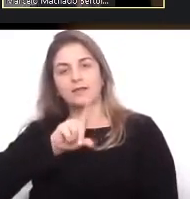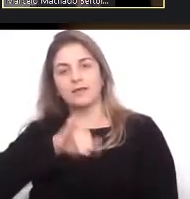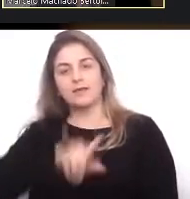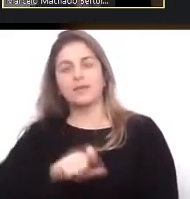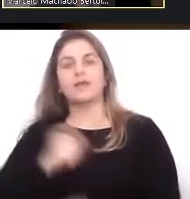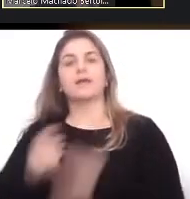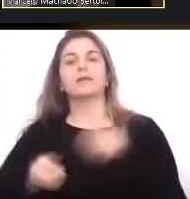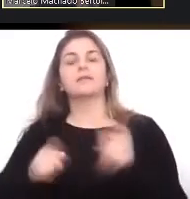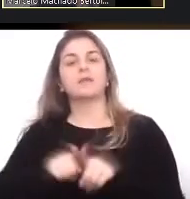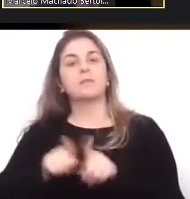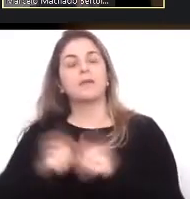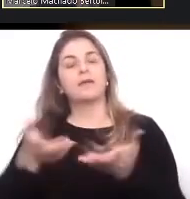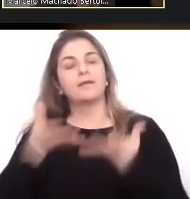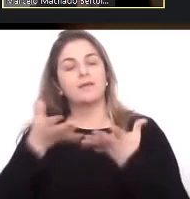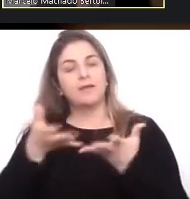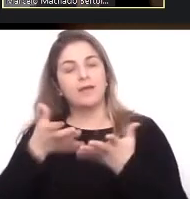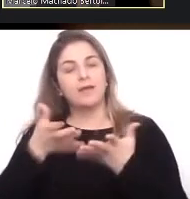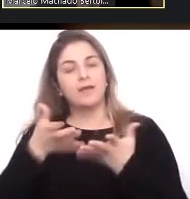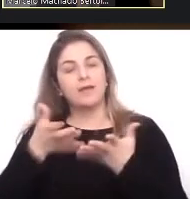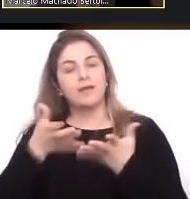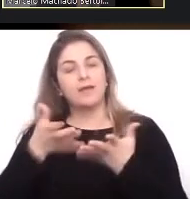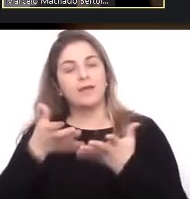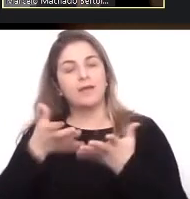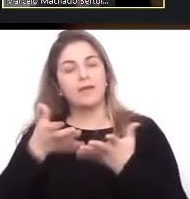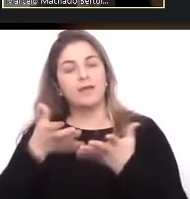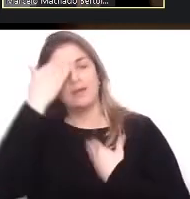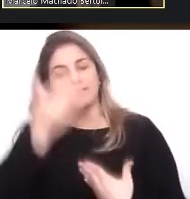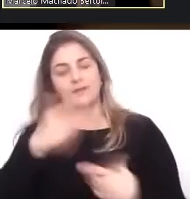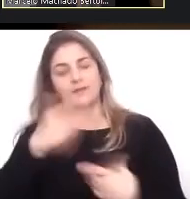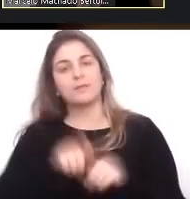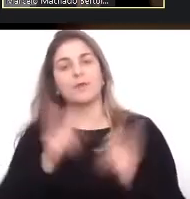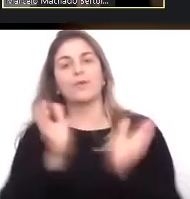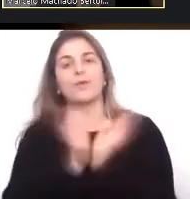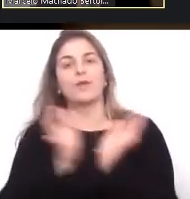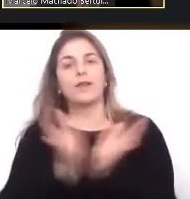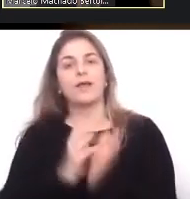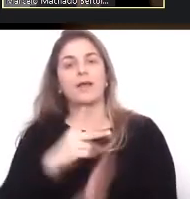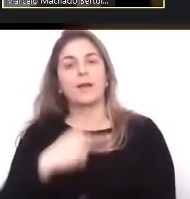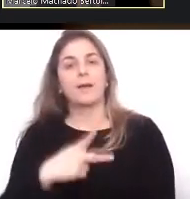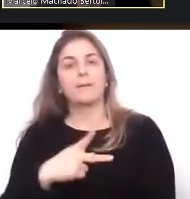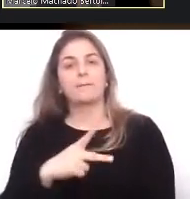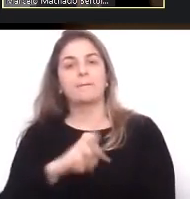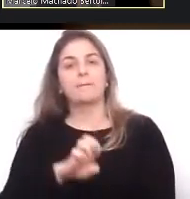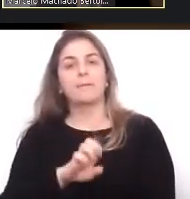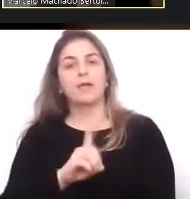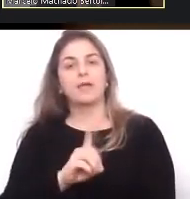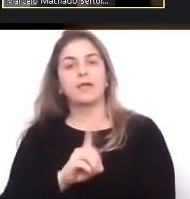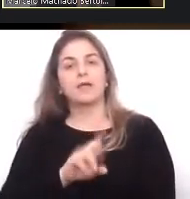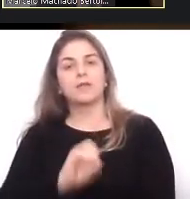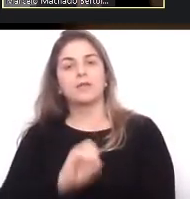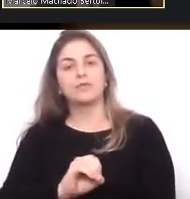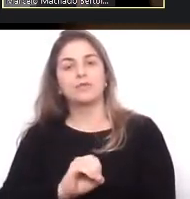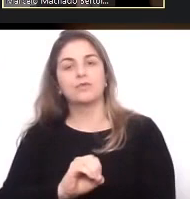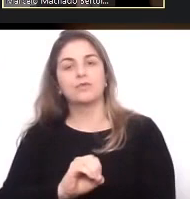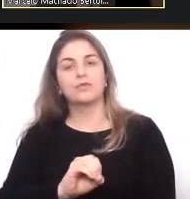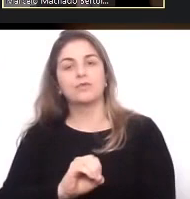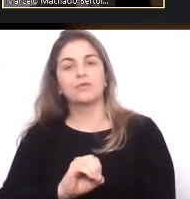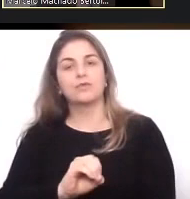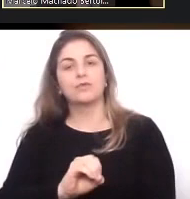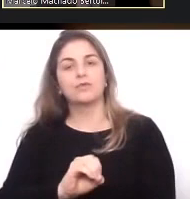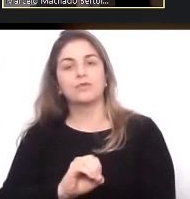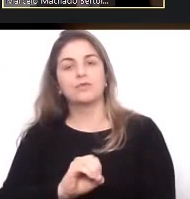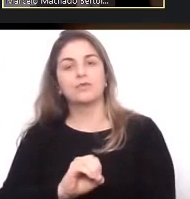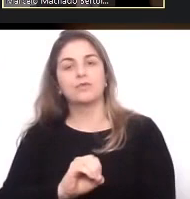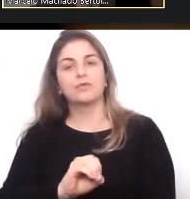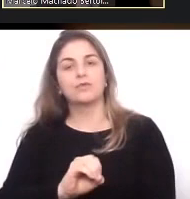de Assistência dos Advogados, caríssimo colega Dr. Pedro Afonsin, a quem aplaudo por tantas medidas em favor